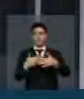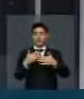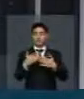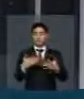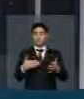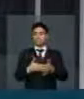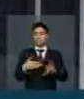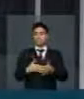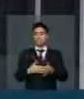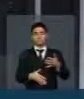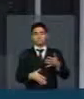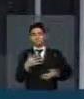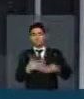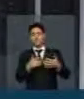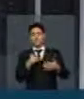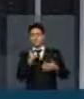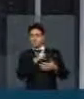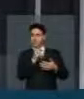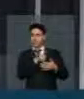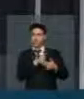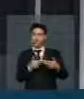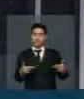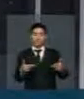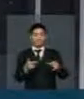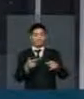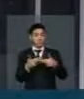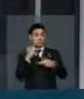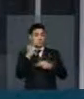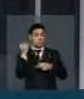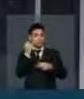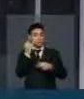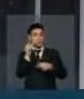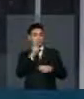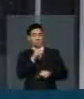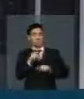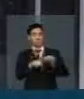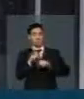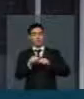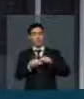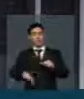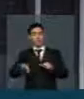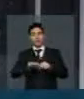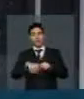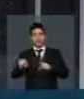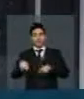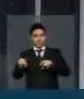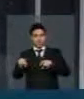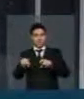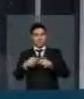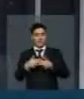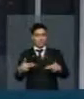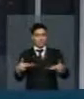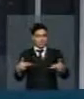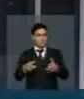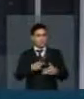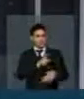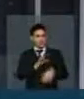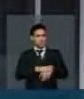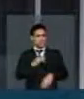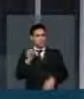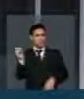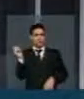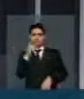obstáculos, de conquistas importantes para a transformação do meio rural. E as coisas eram tudo mais difíceis do que hoje.